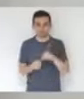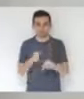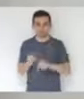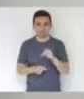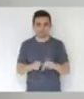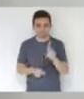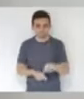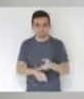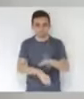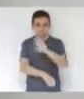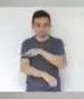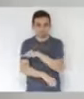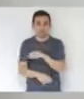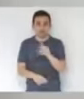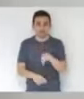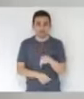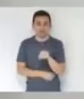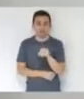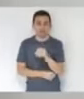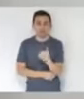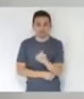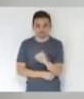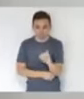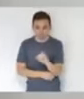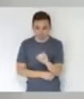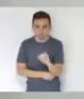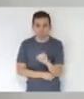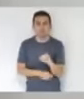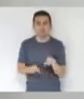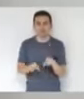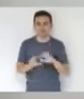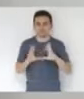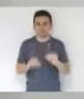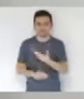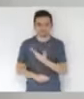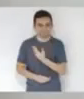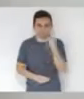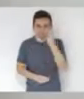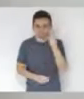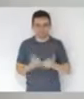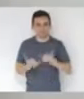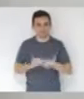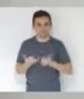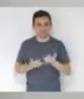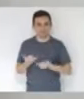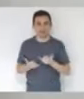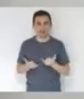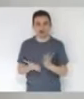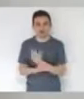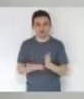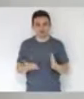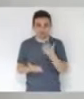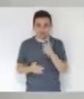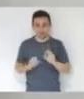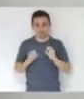Vale do Itajaí e de Blumenau. Pessoal aqui, meus colegas deputados, brincam comigo, falam que eu gosto de defender o